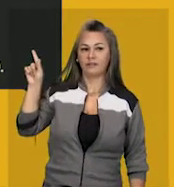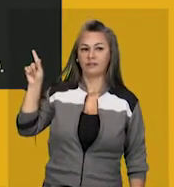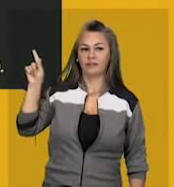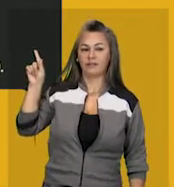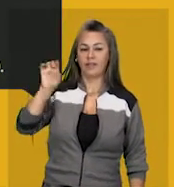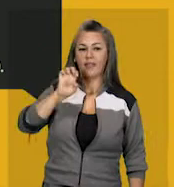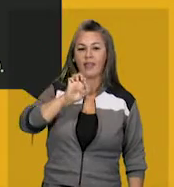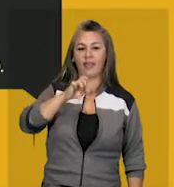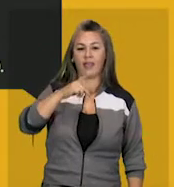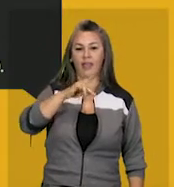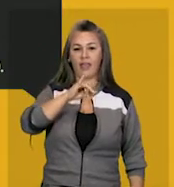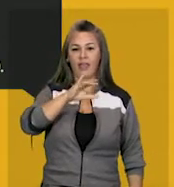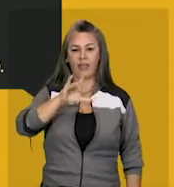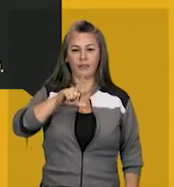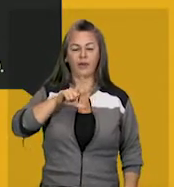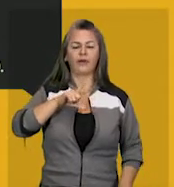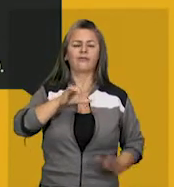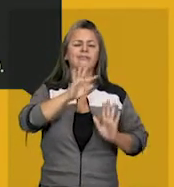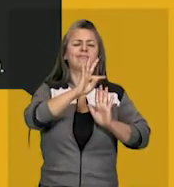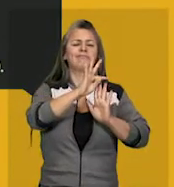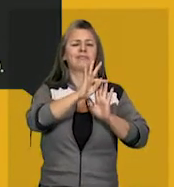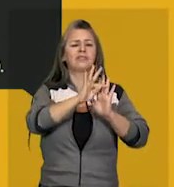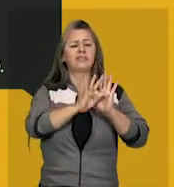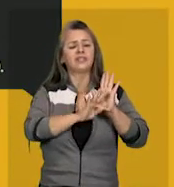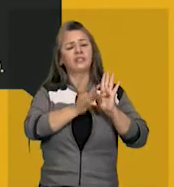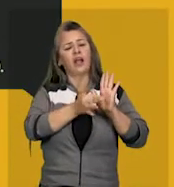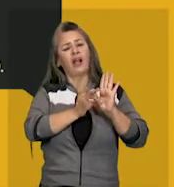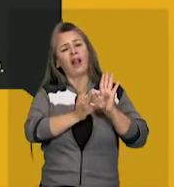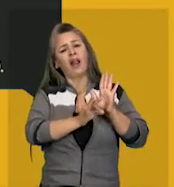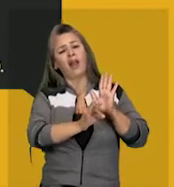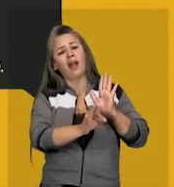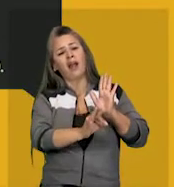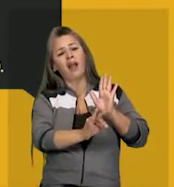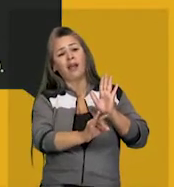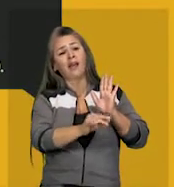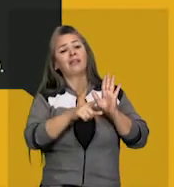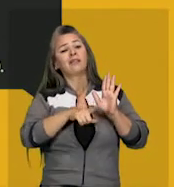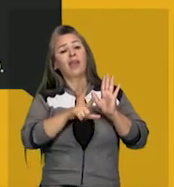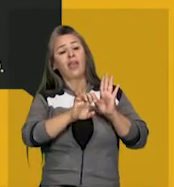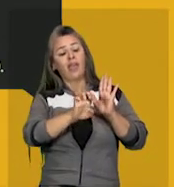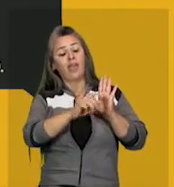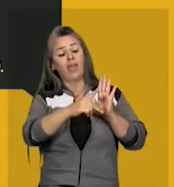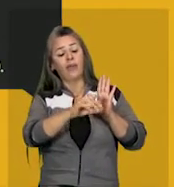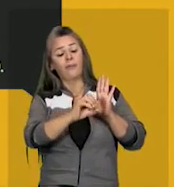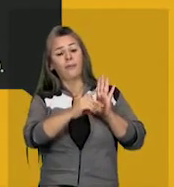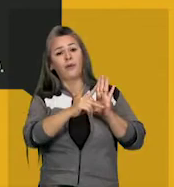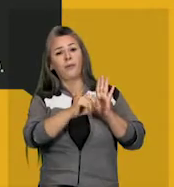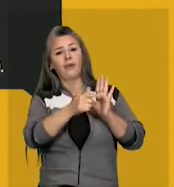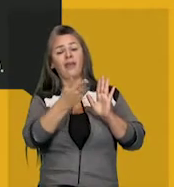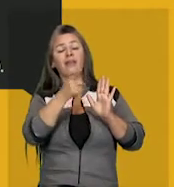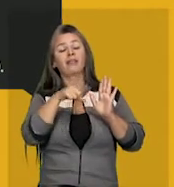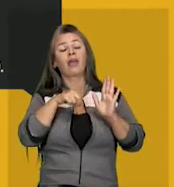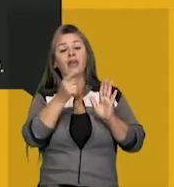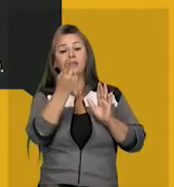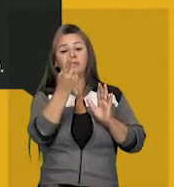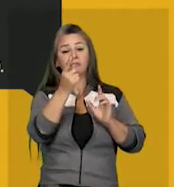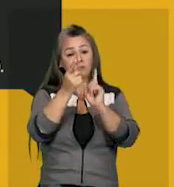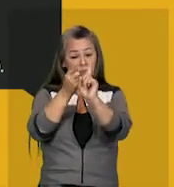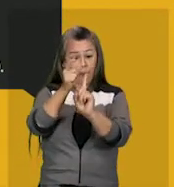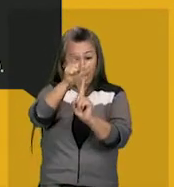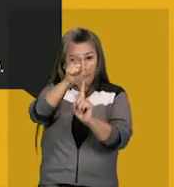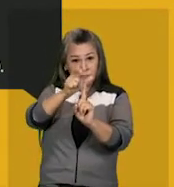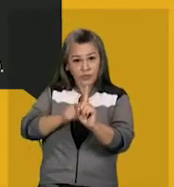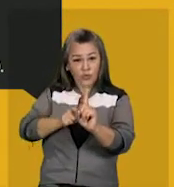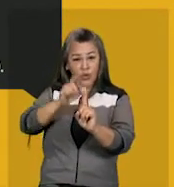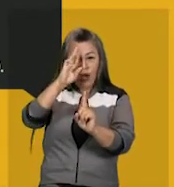poema narrativo em que as epopeias são fatos heróicos, né? Acontecem por meio de um protagonista. Talvez o mais